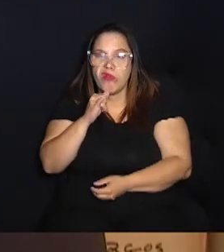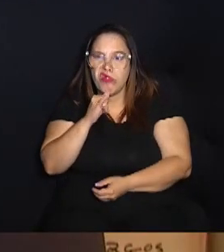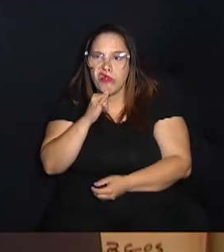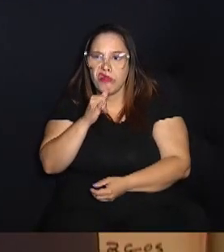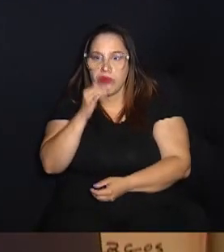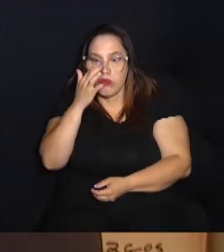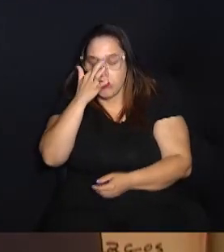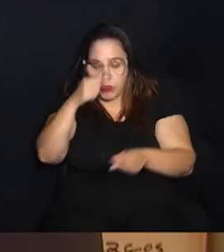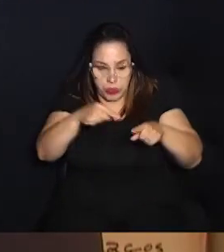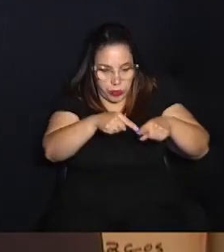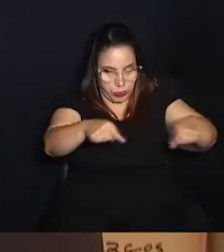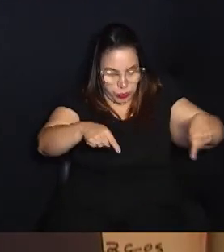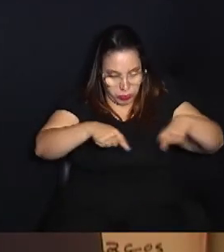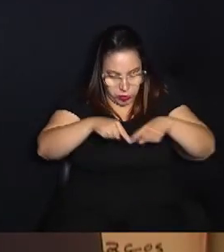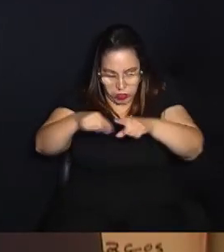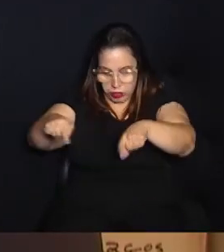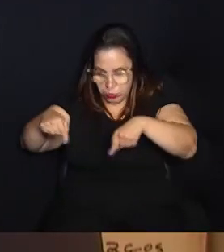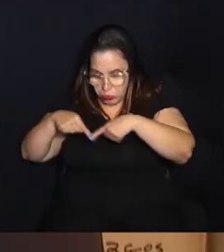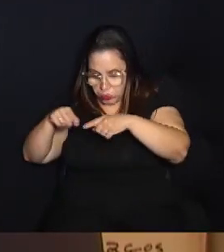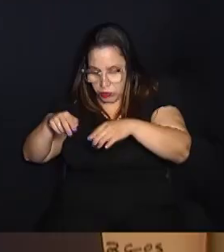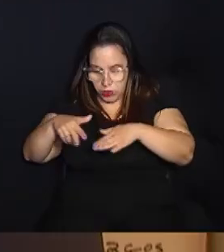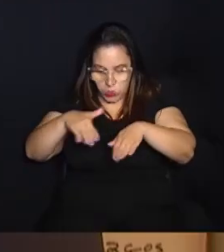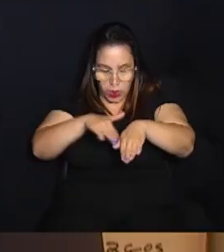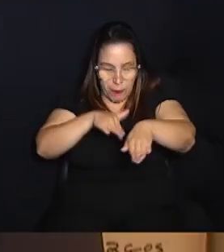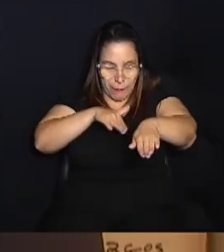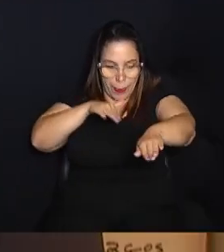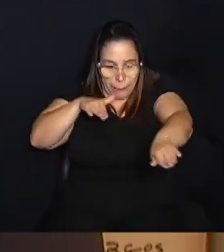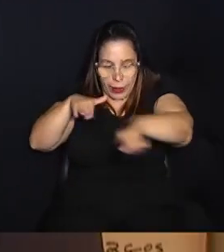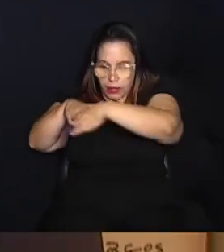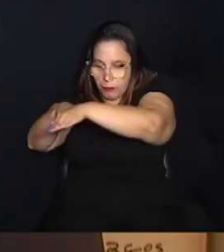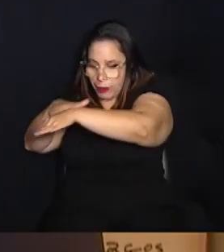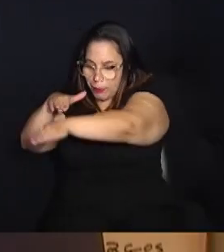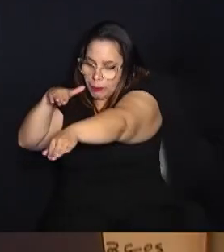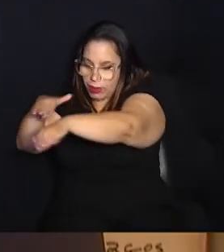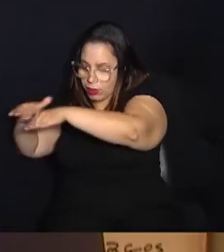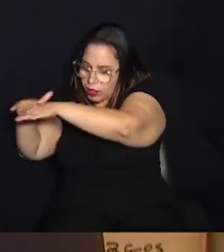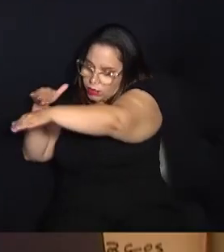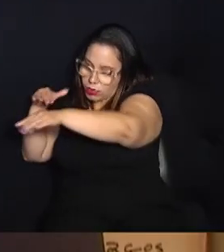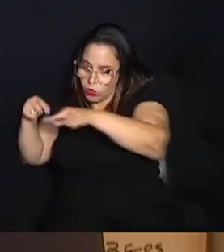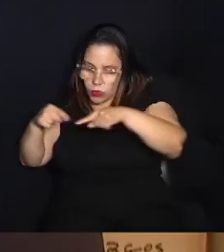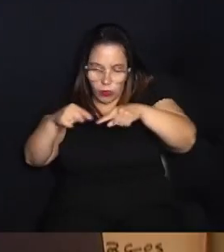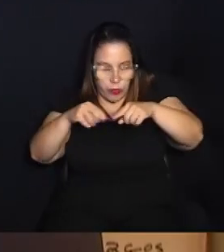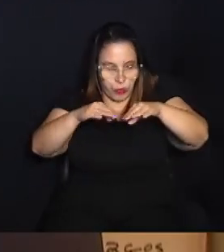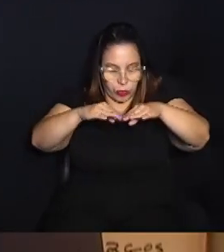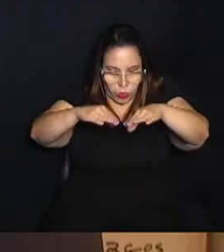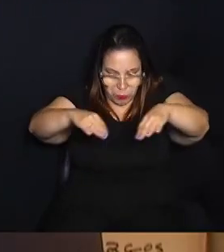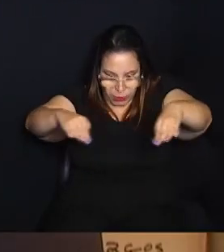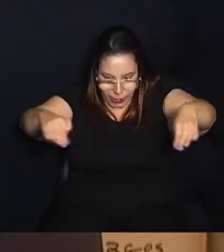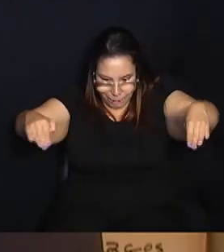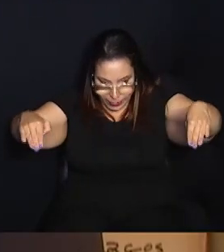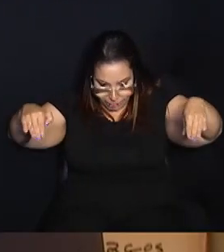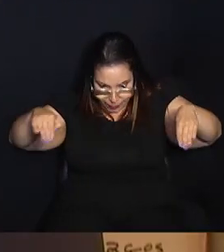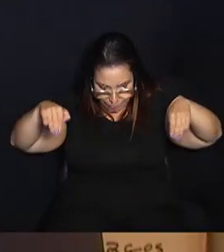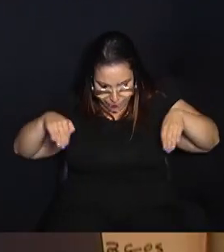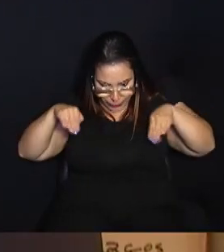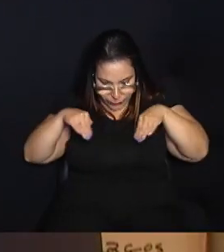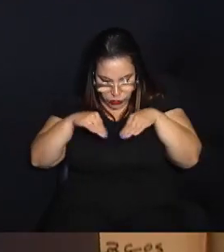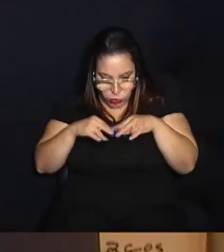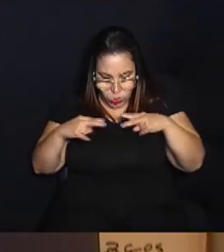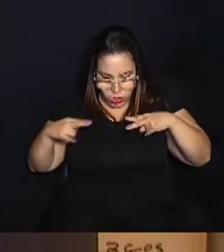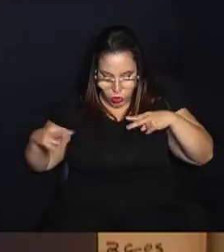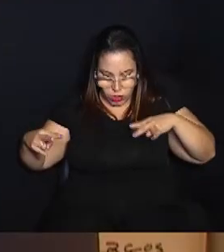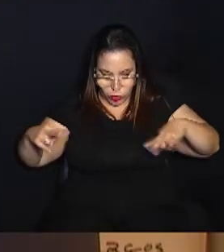as carteiras não são colocadas enfileiradas, mas sim em um grande ciclo, onde as pessoas se